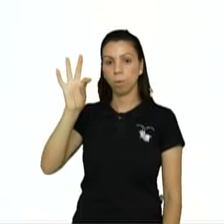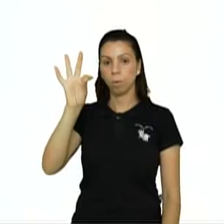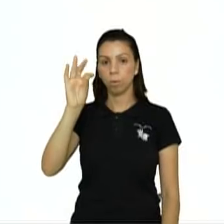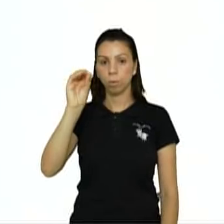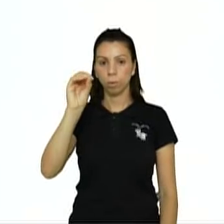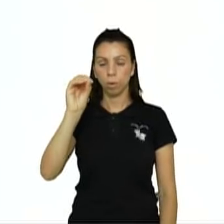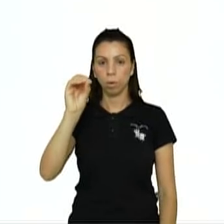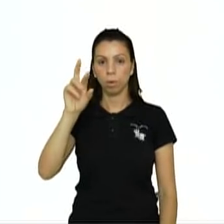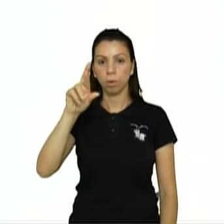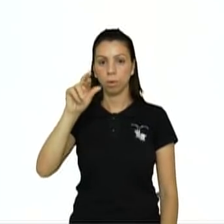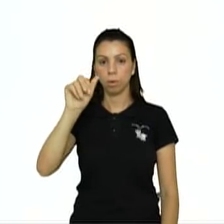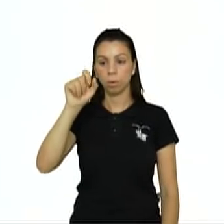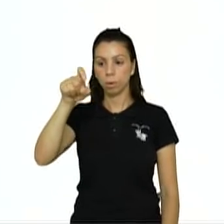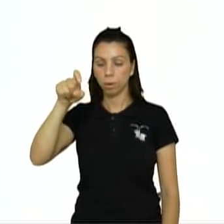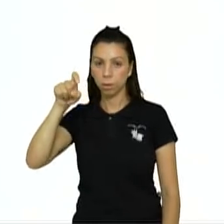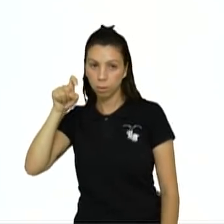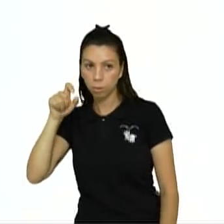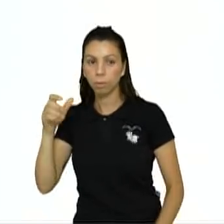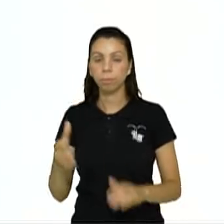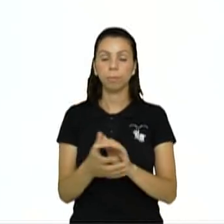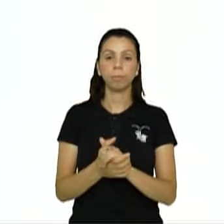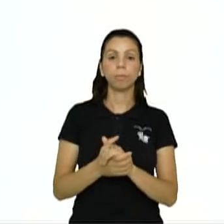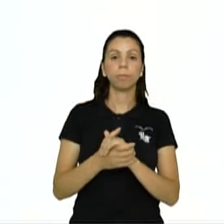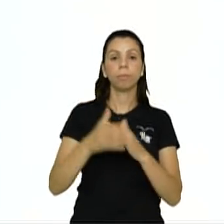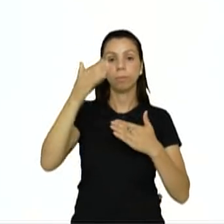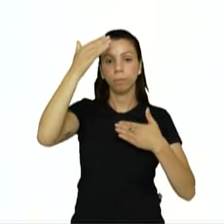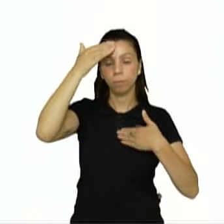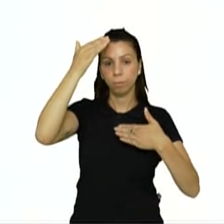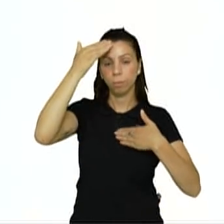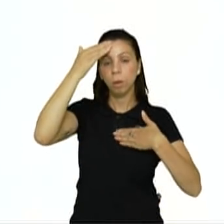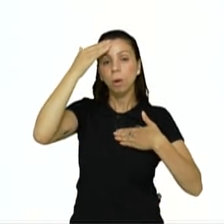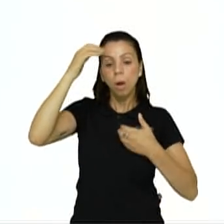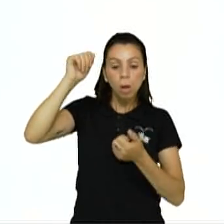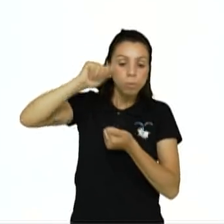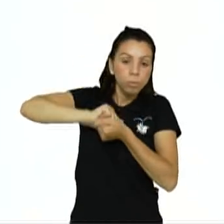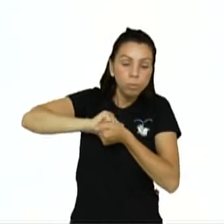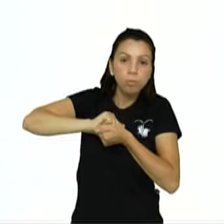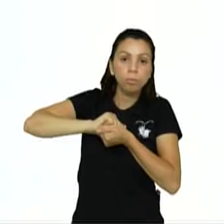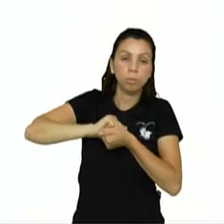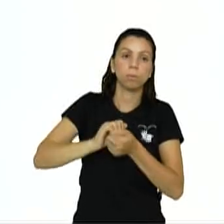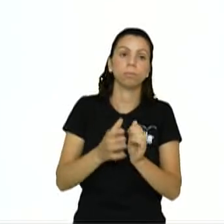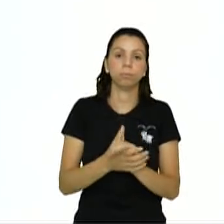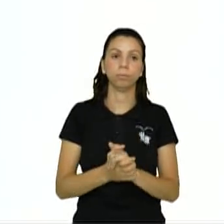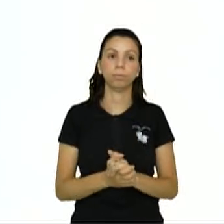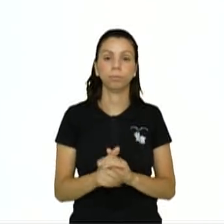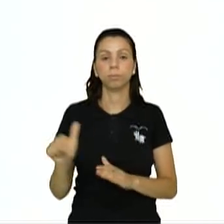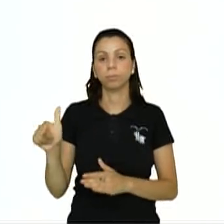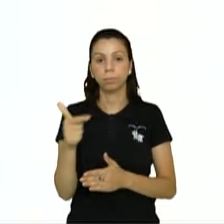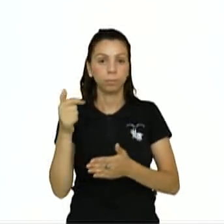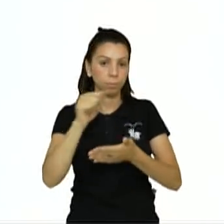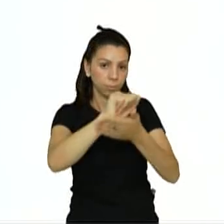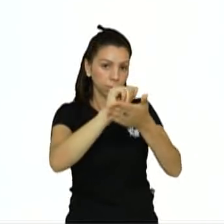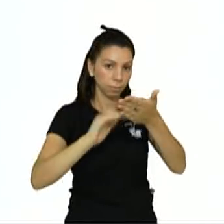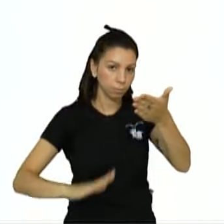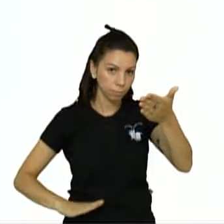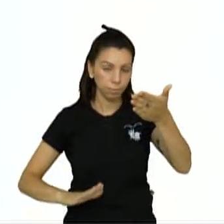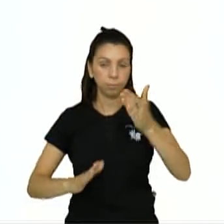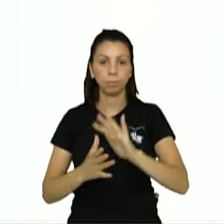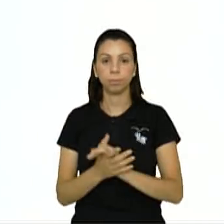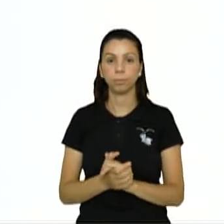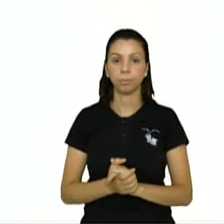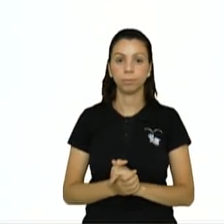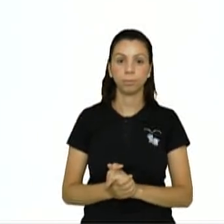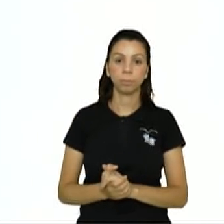esses animais eles têm as duas partes, só que juntas em uma só. Então agora vamos fazer um quiz sobre tudo